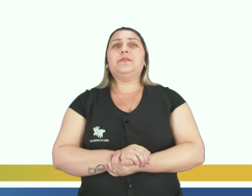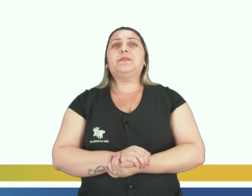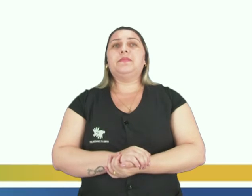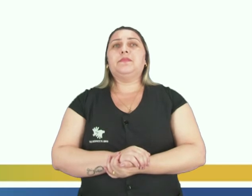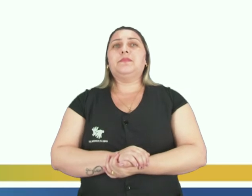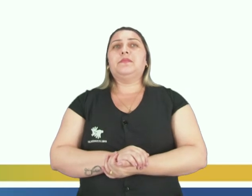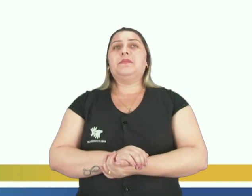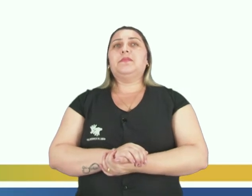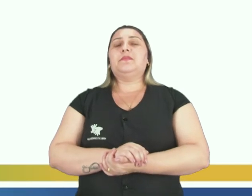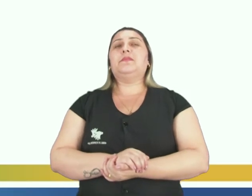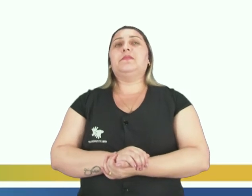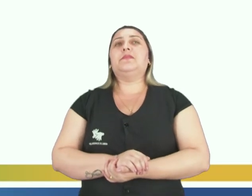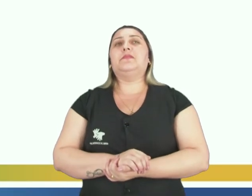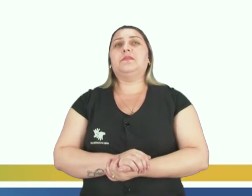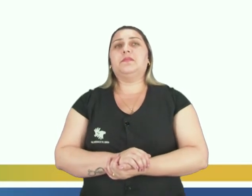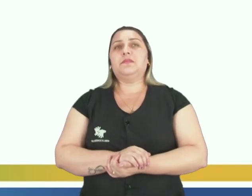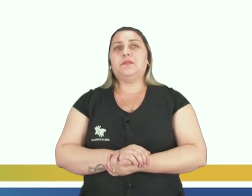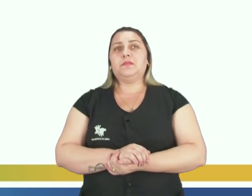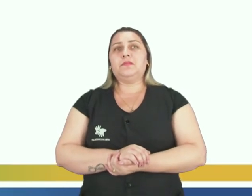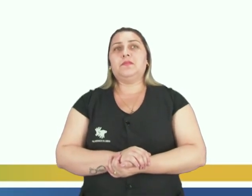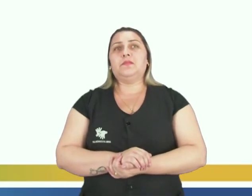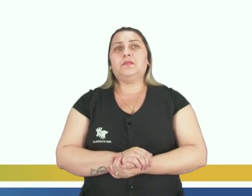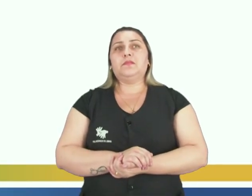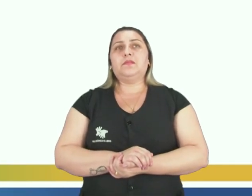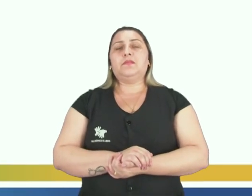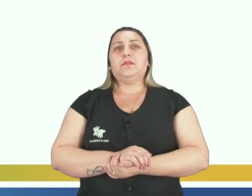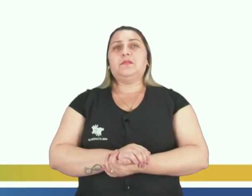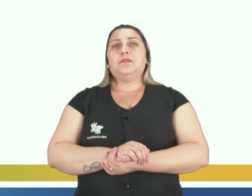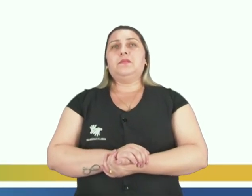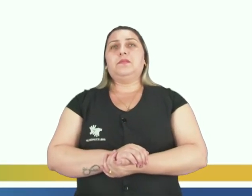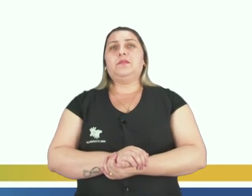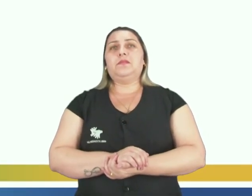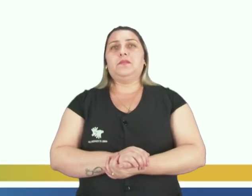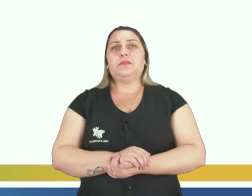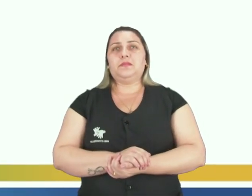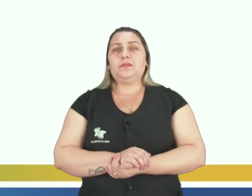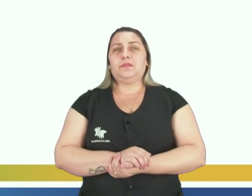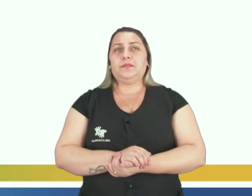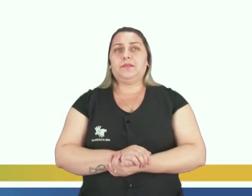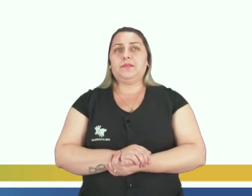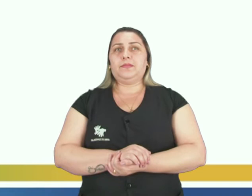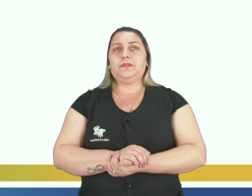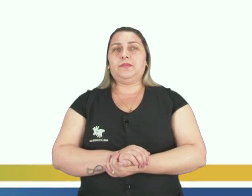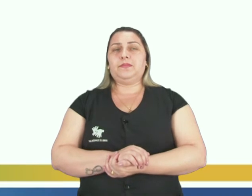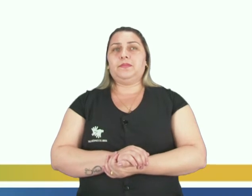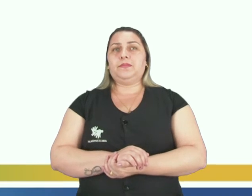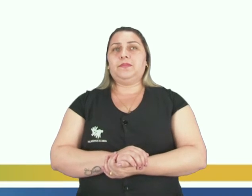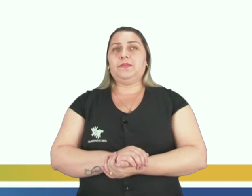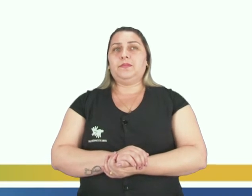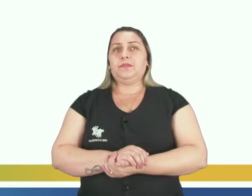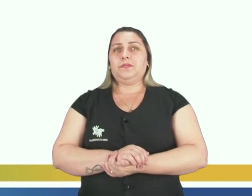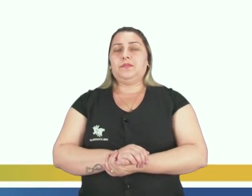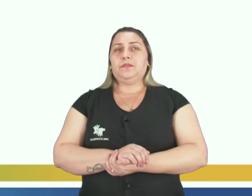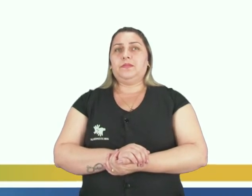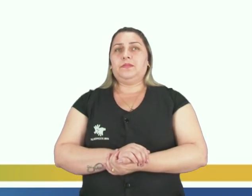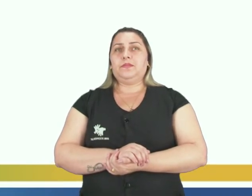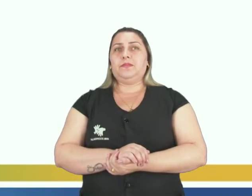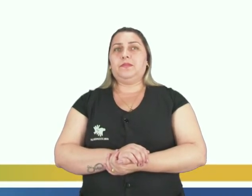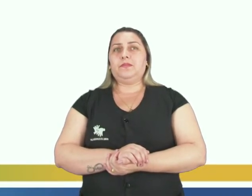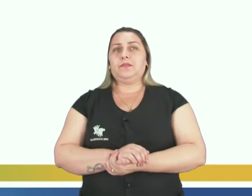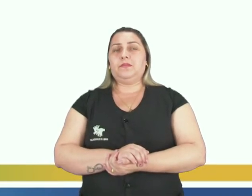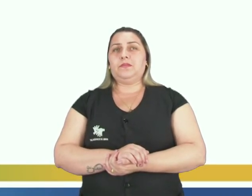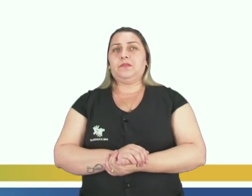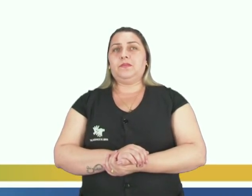el ceseo com S, e sueco, ¿sí? Para el ceseo com C, interdental. Próximo, eu tenho a